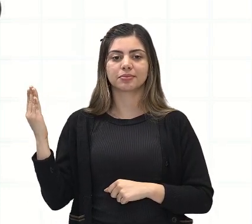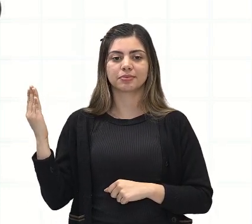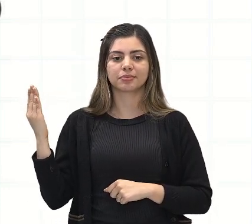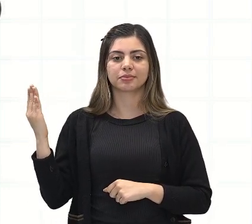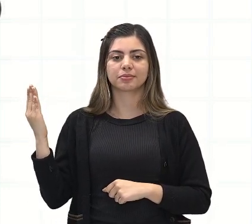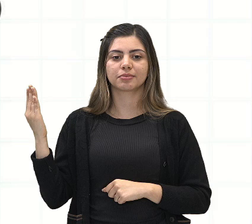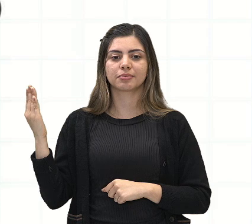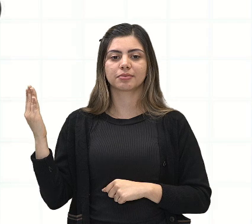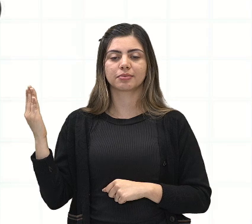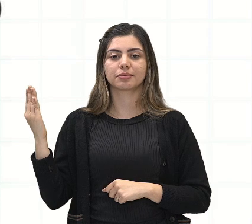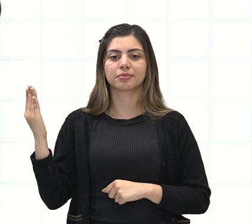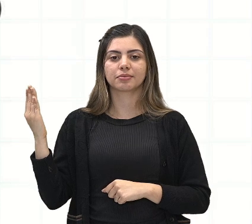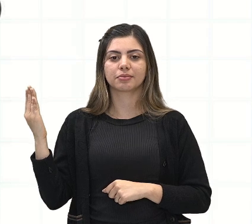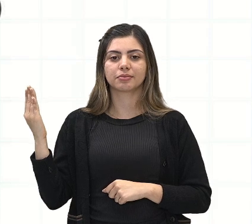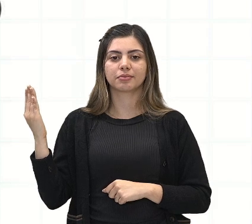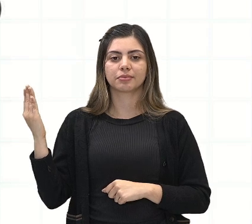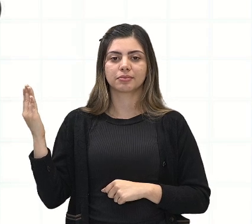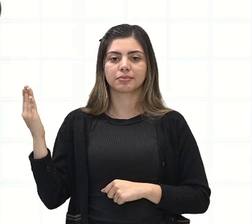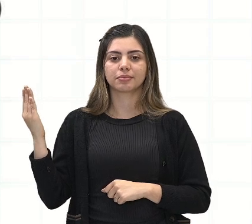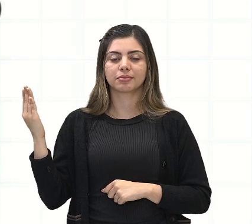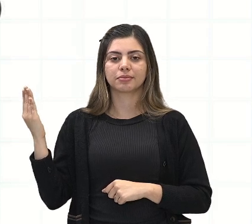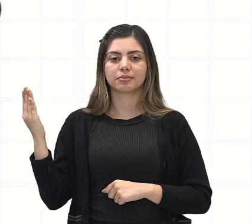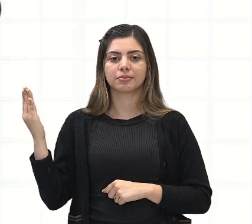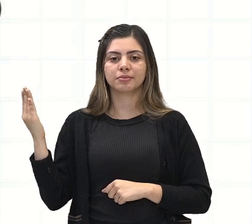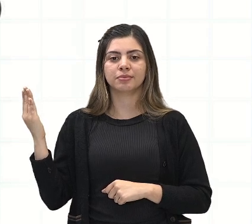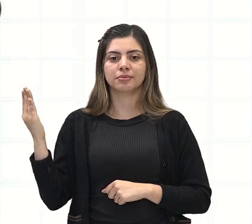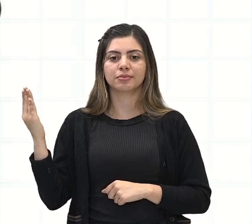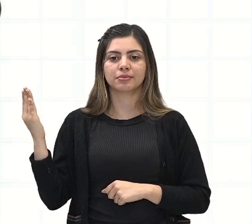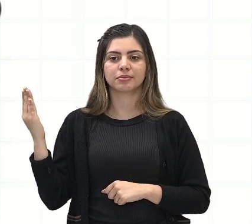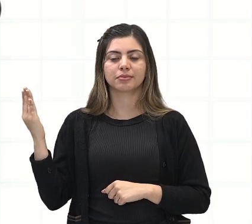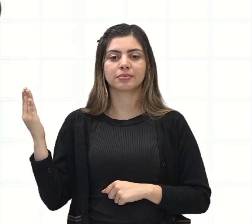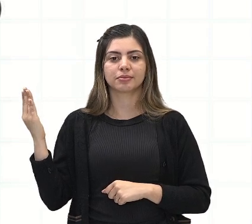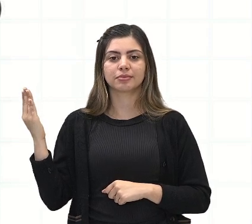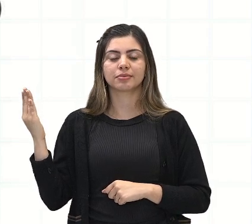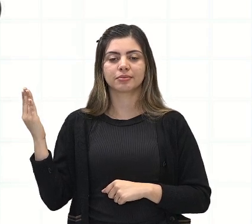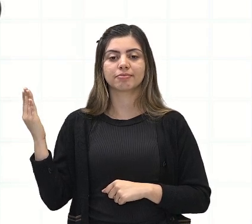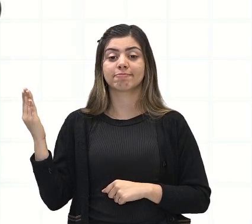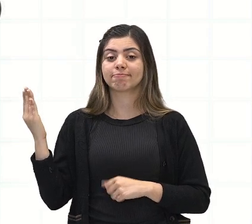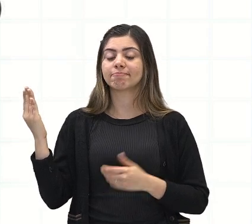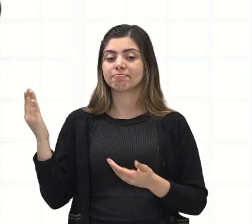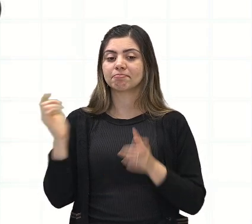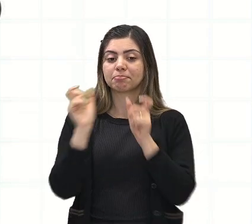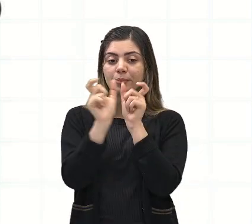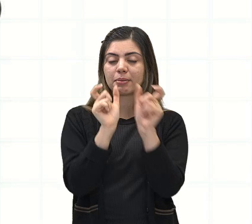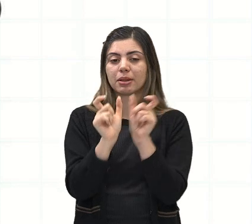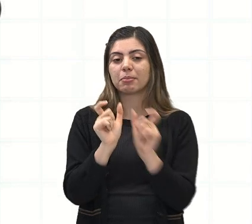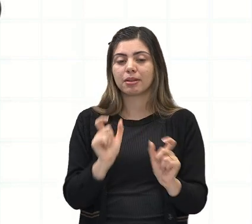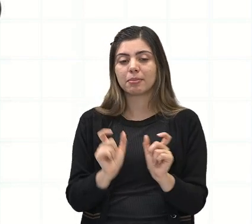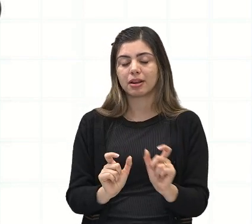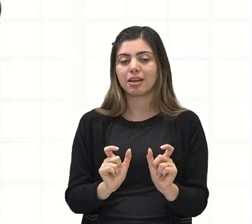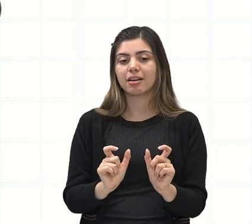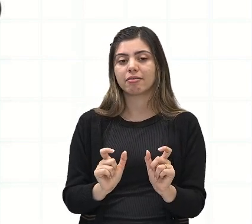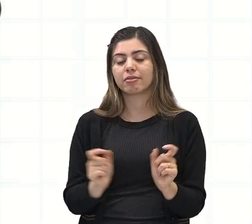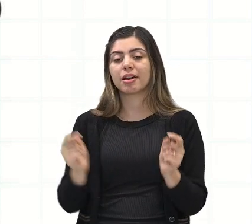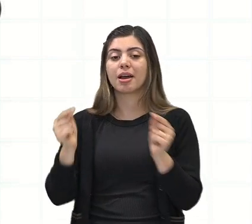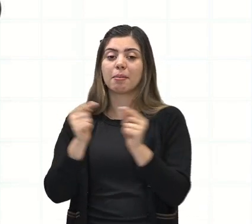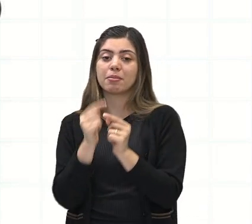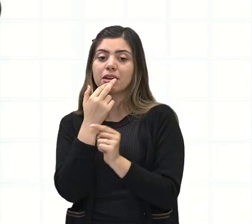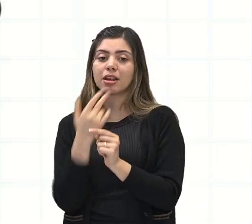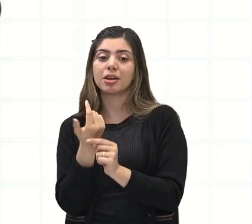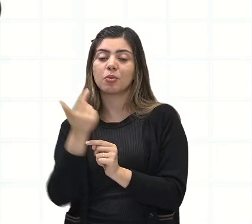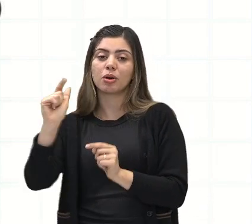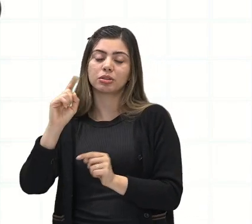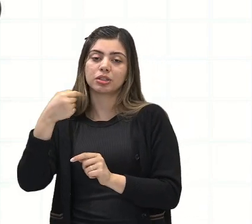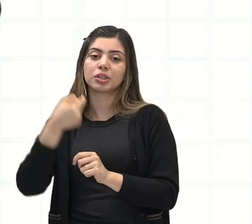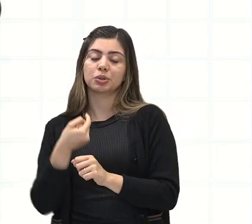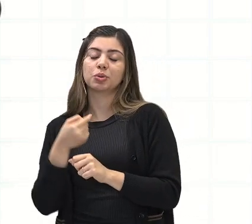inglês, fast food, do inglês. Professor, muita influência do inglês, exatamente, principalmente em termos mais recentes, com o poder que os Estados Unidos